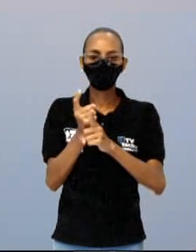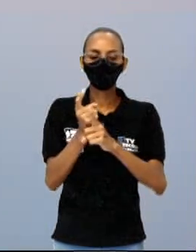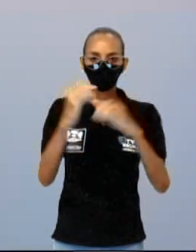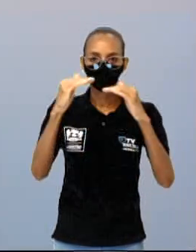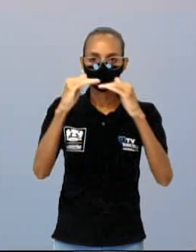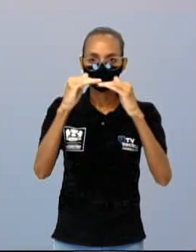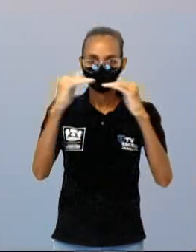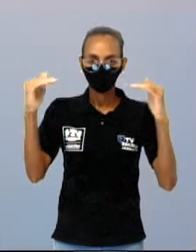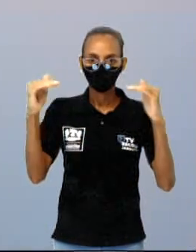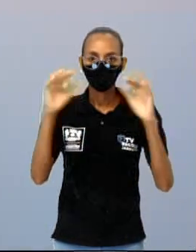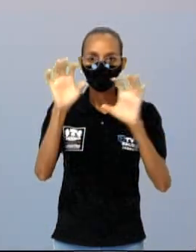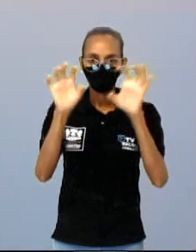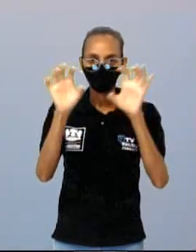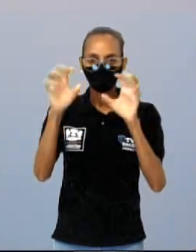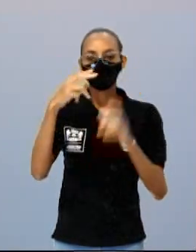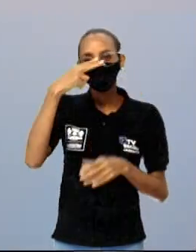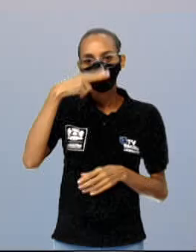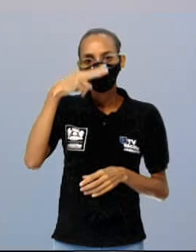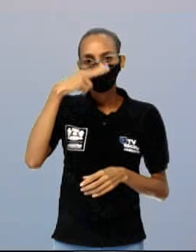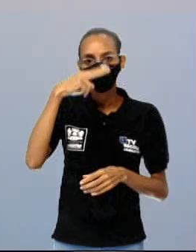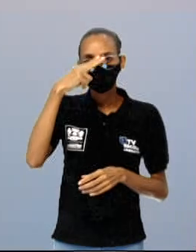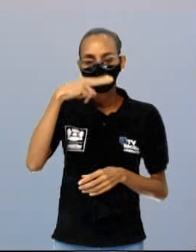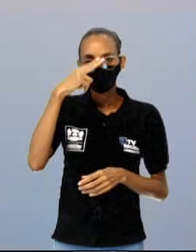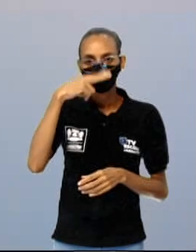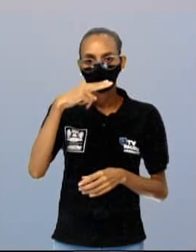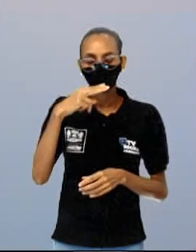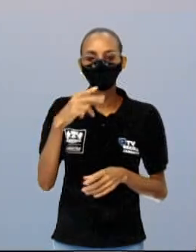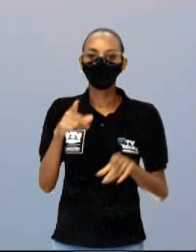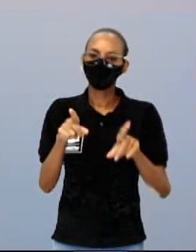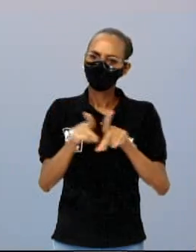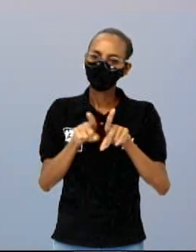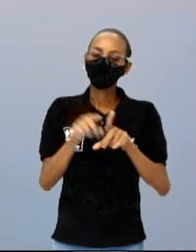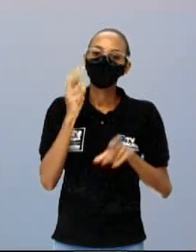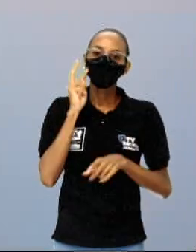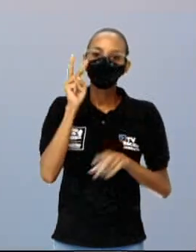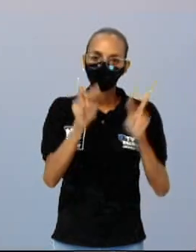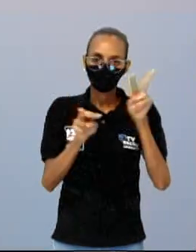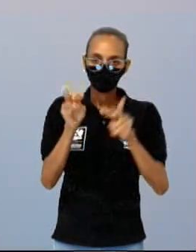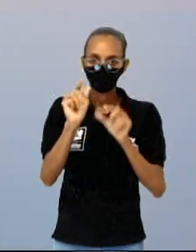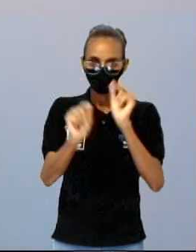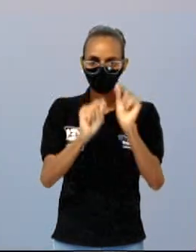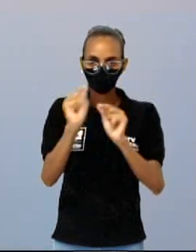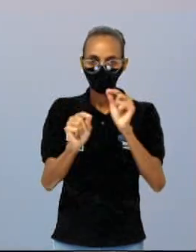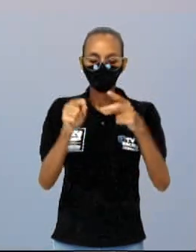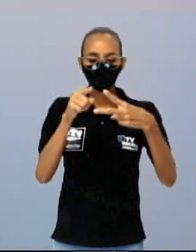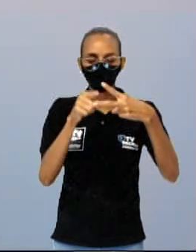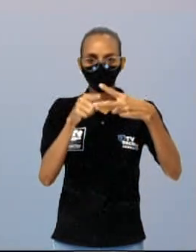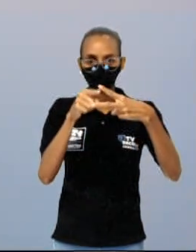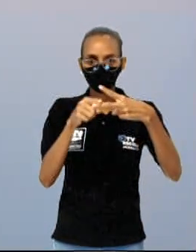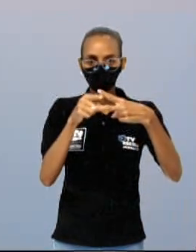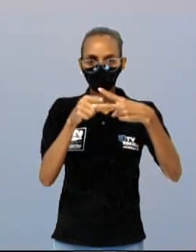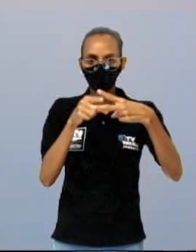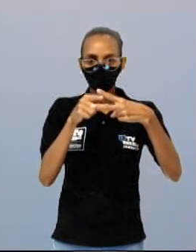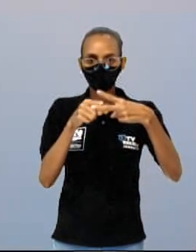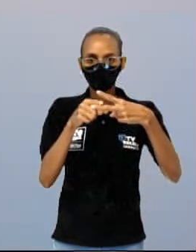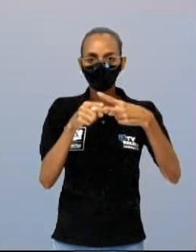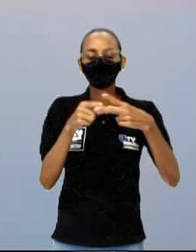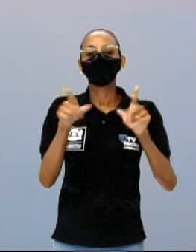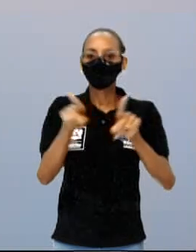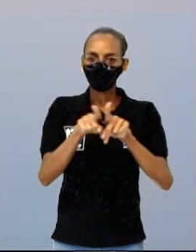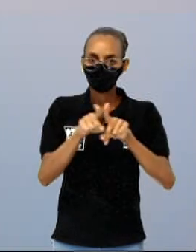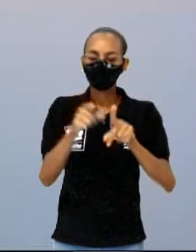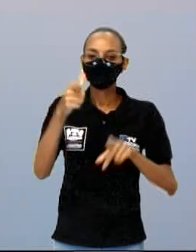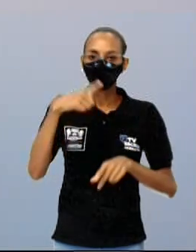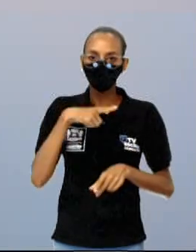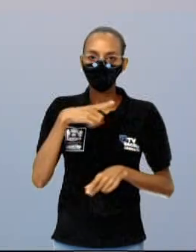mesma posição de acordo com a sua reta. Vimos que ângulos correspondentes, eles são congruentes, têm a